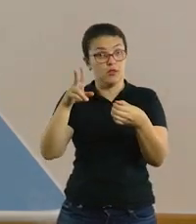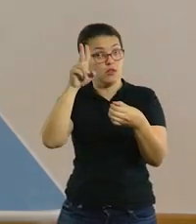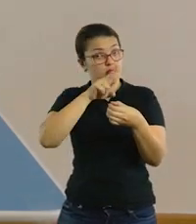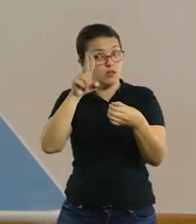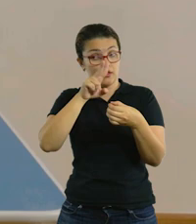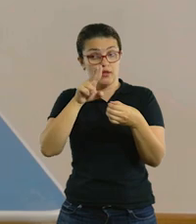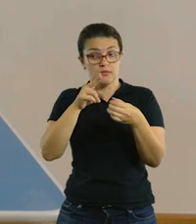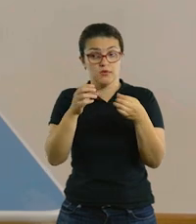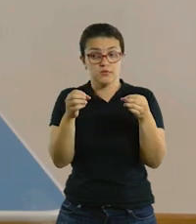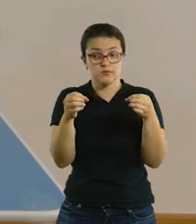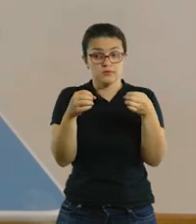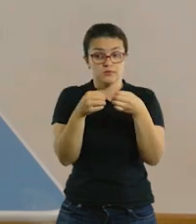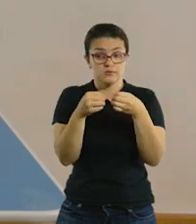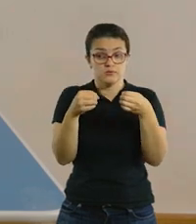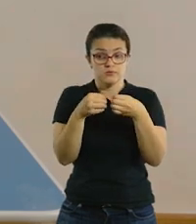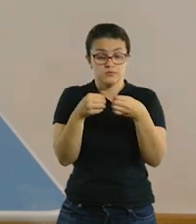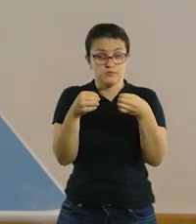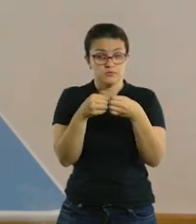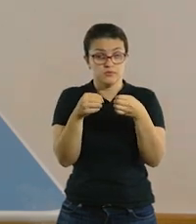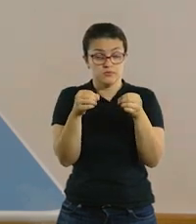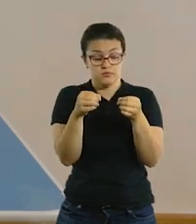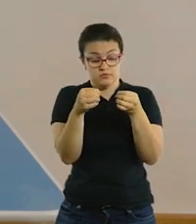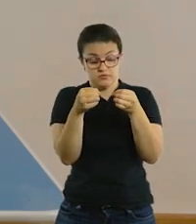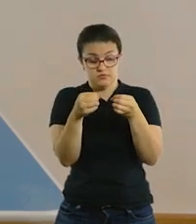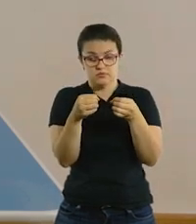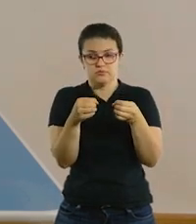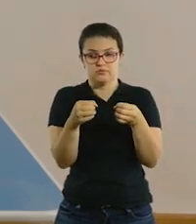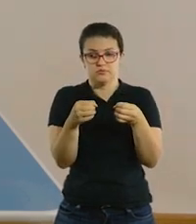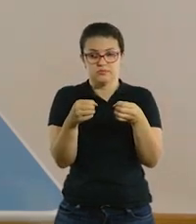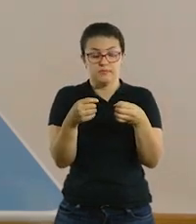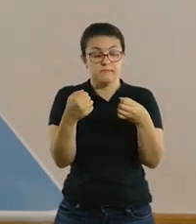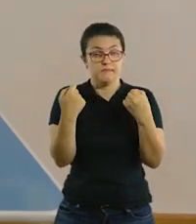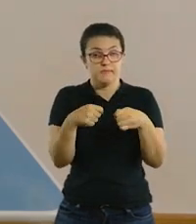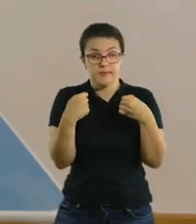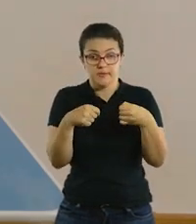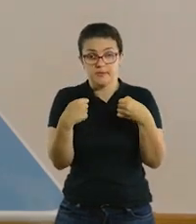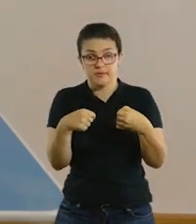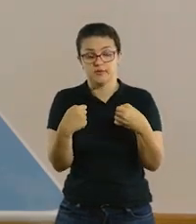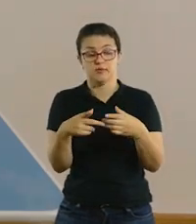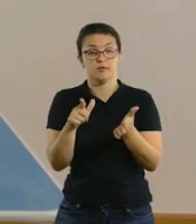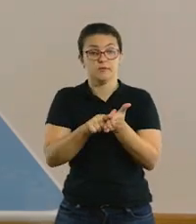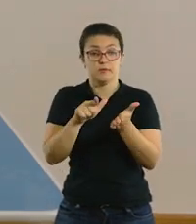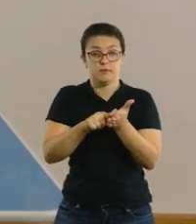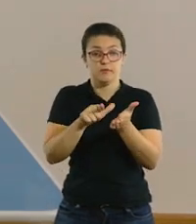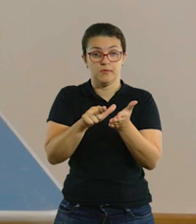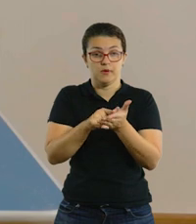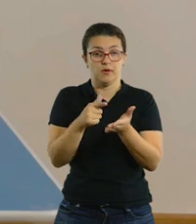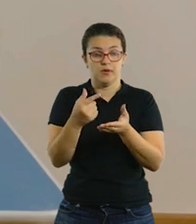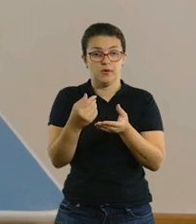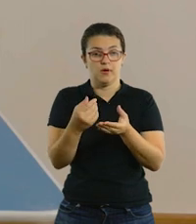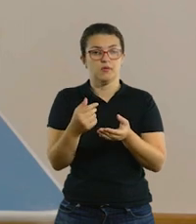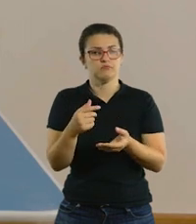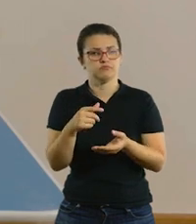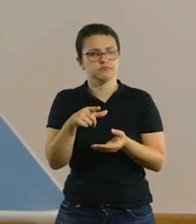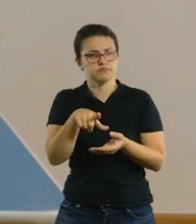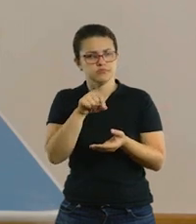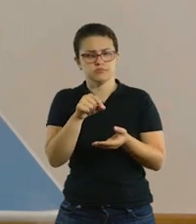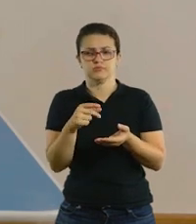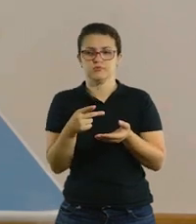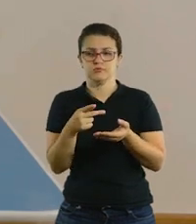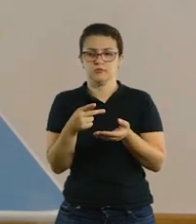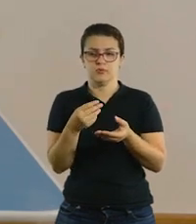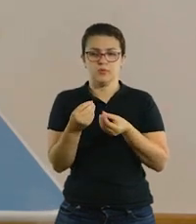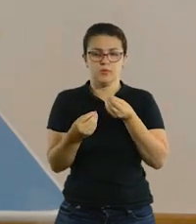preciso colocar uma porçãozinha de papelão mesmo que vocês tenham na casa de